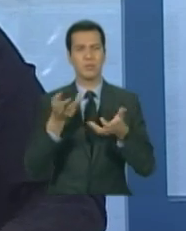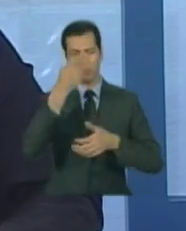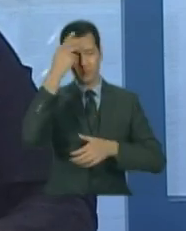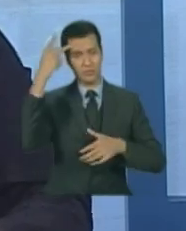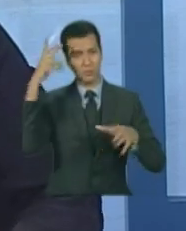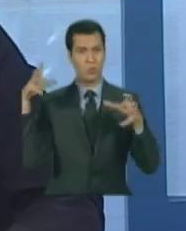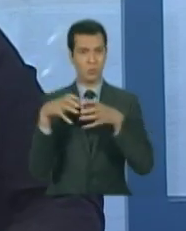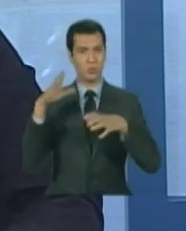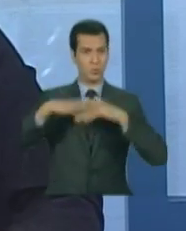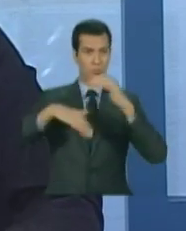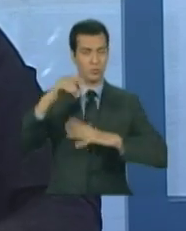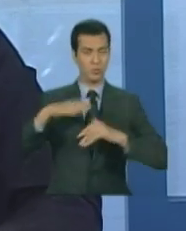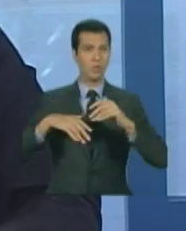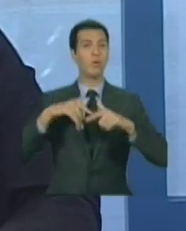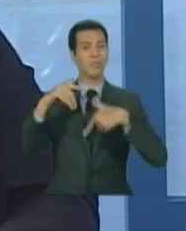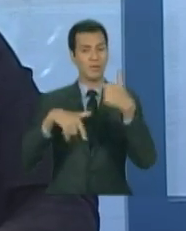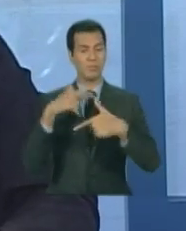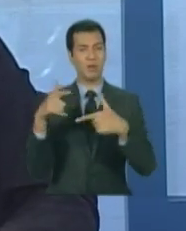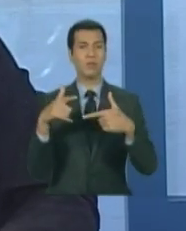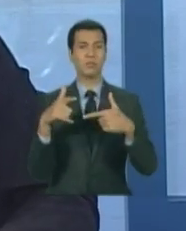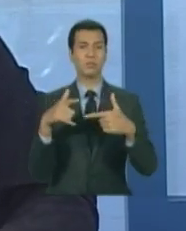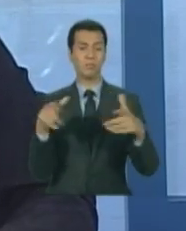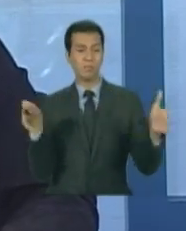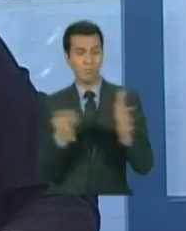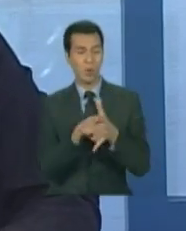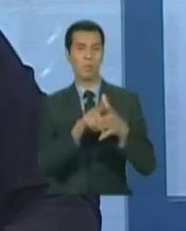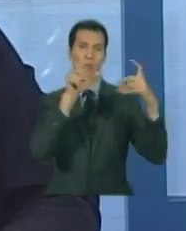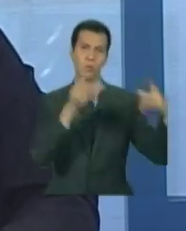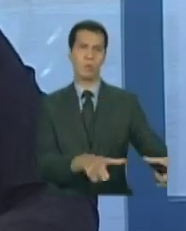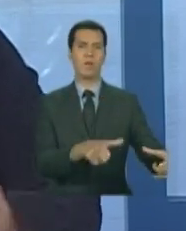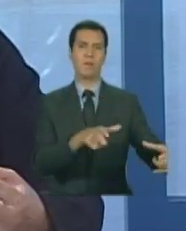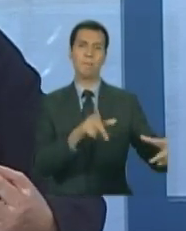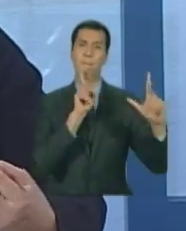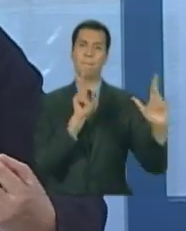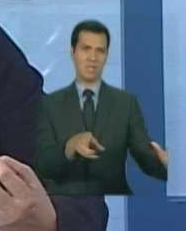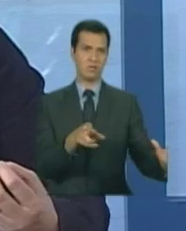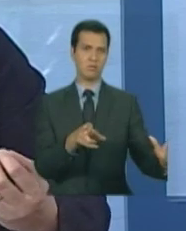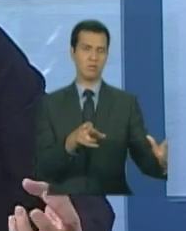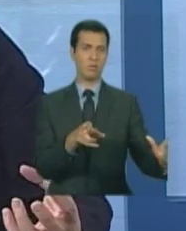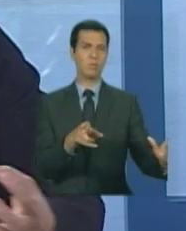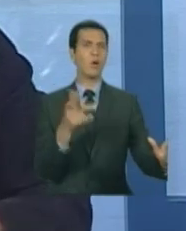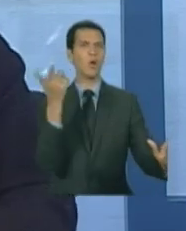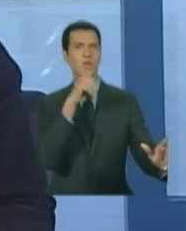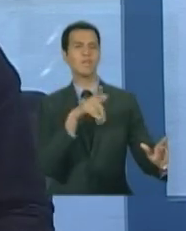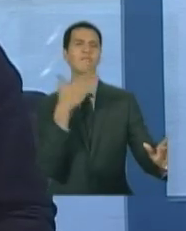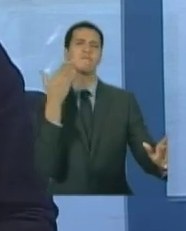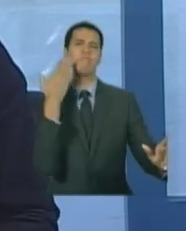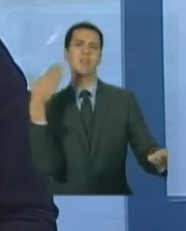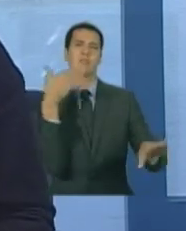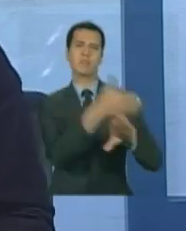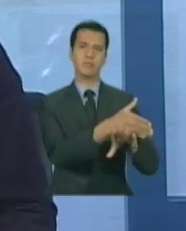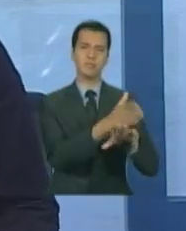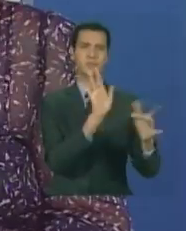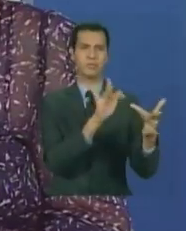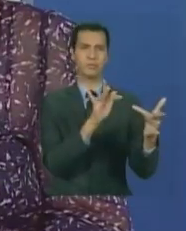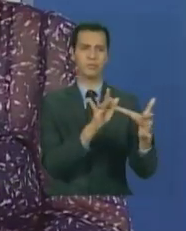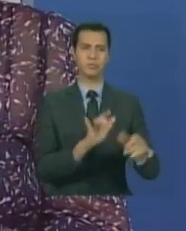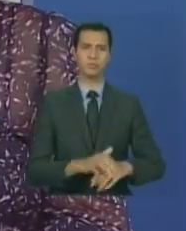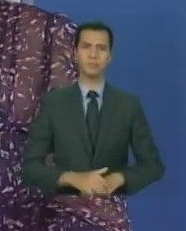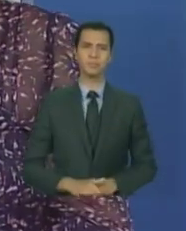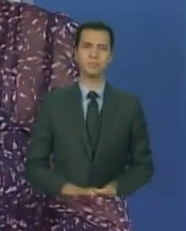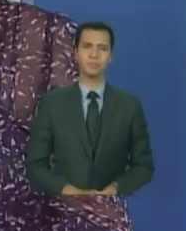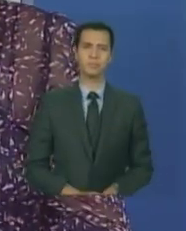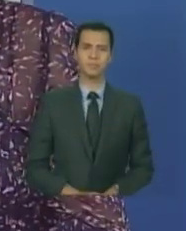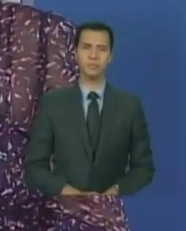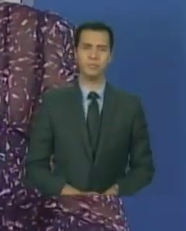trabalhadores daquela região, até para ter um maior acesso, até para chegar de forma mais fácil a essas famílias? Não tenha dúvida.